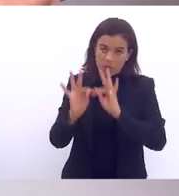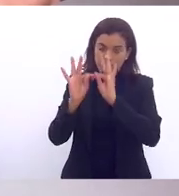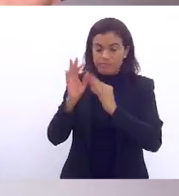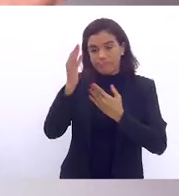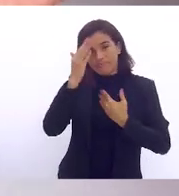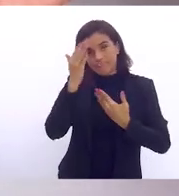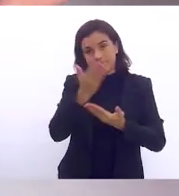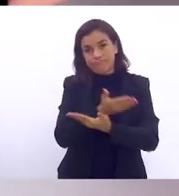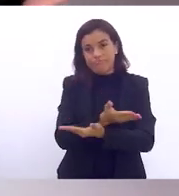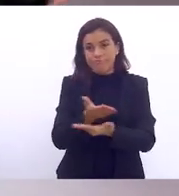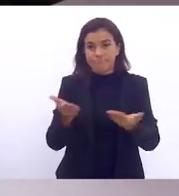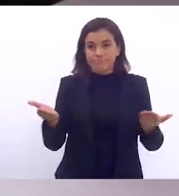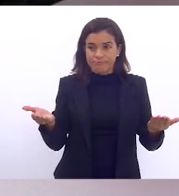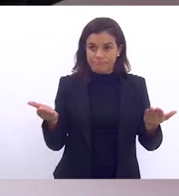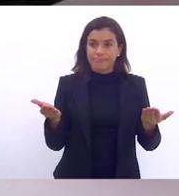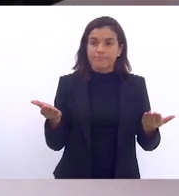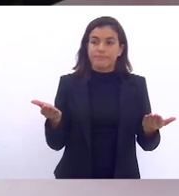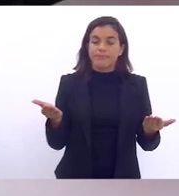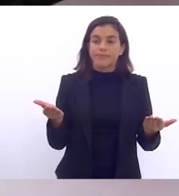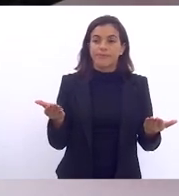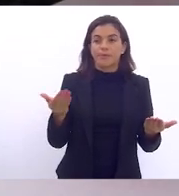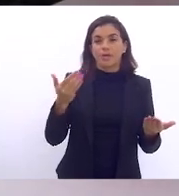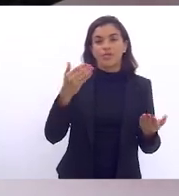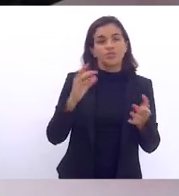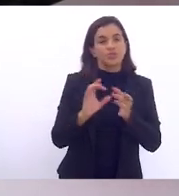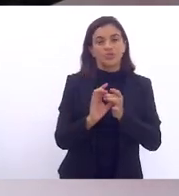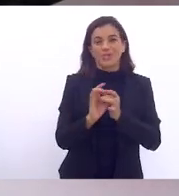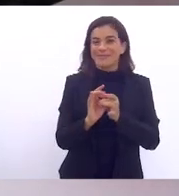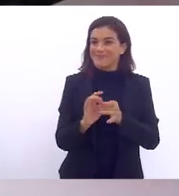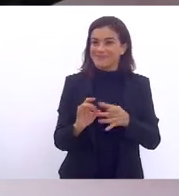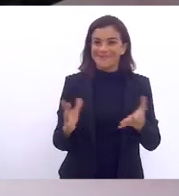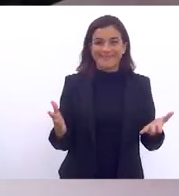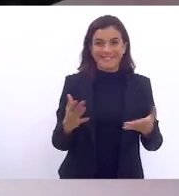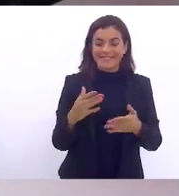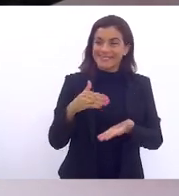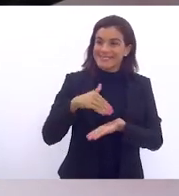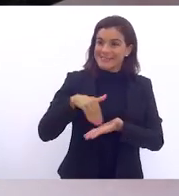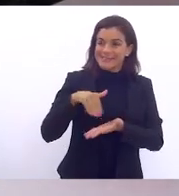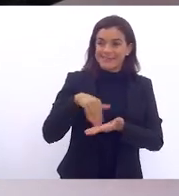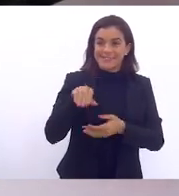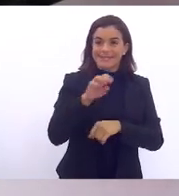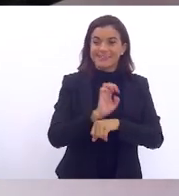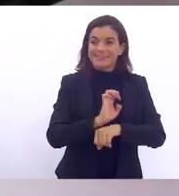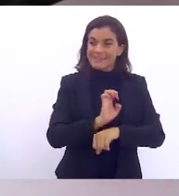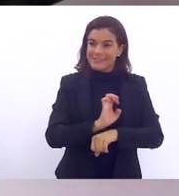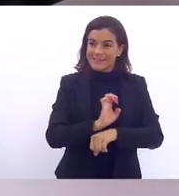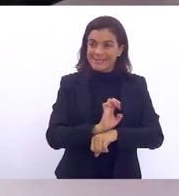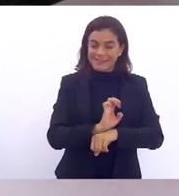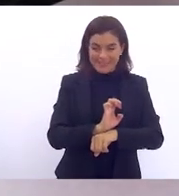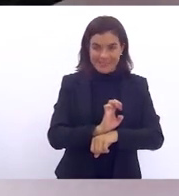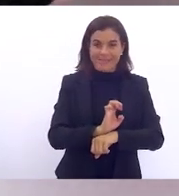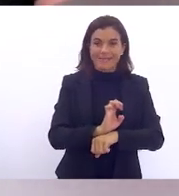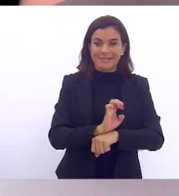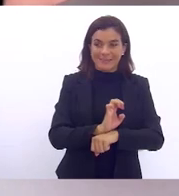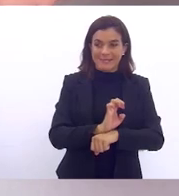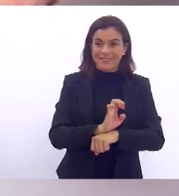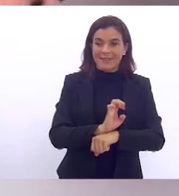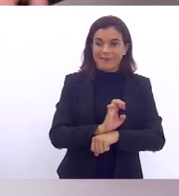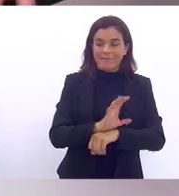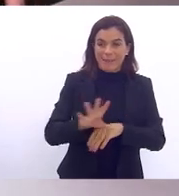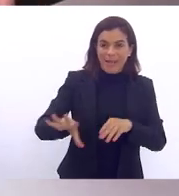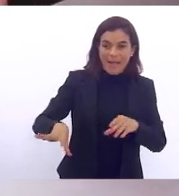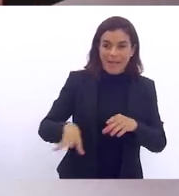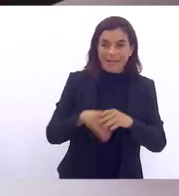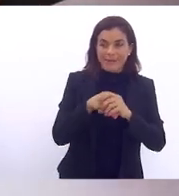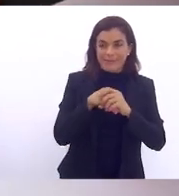Agradeço a todos e me coloco à disposição enquanto Secretaria de Estado para essa para essa